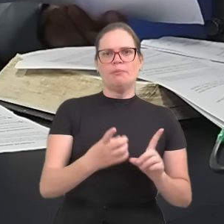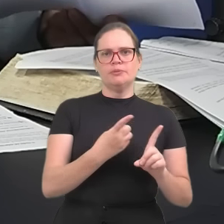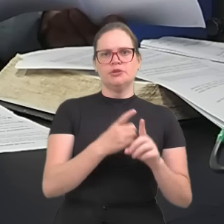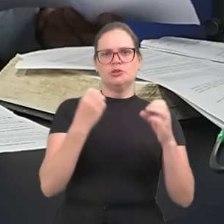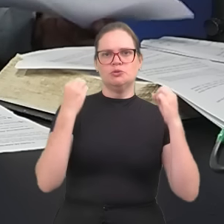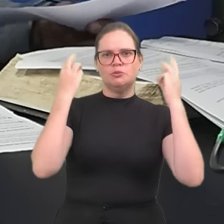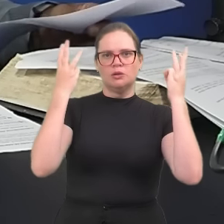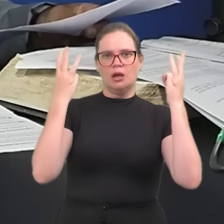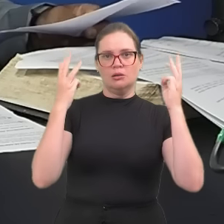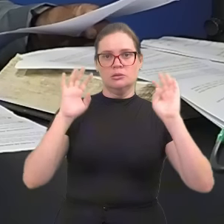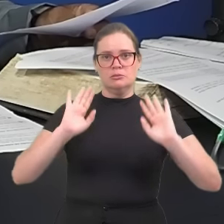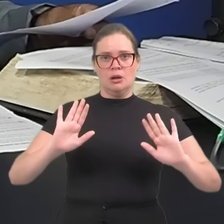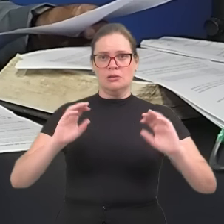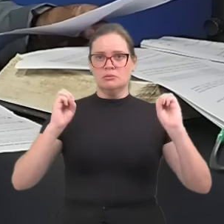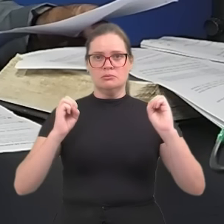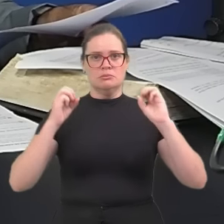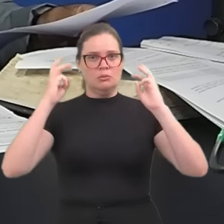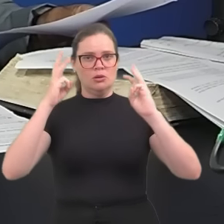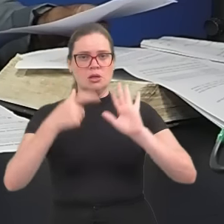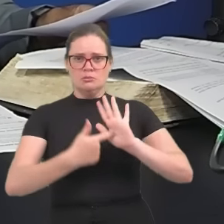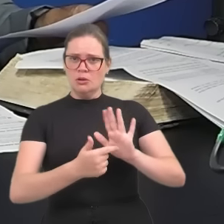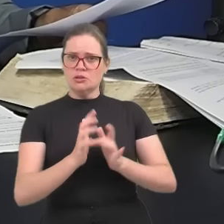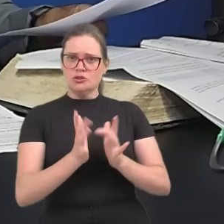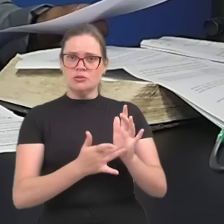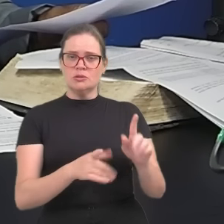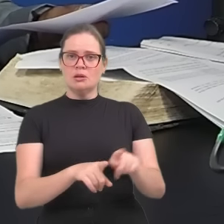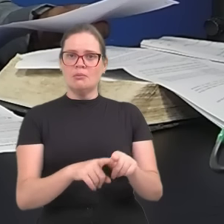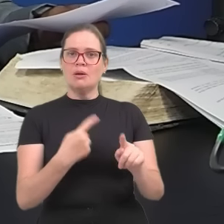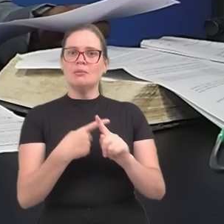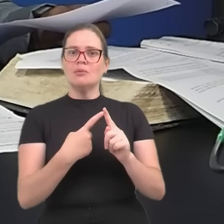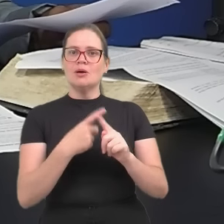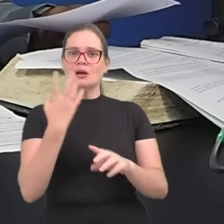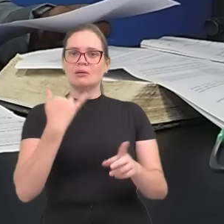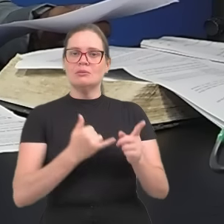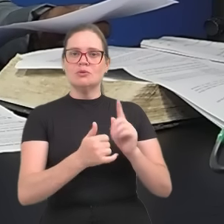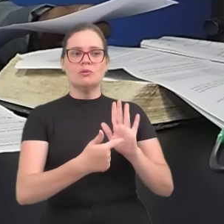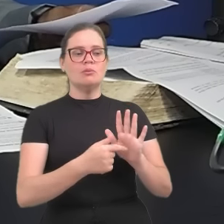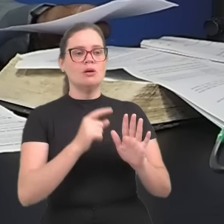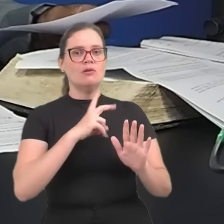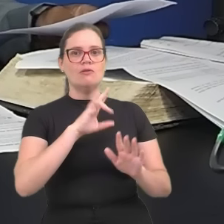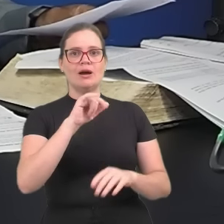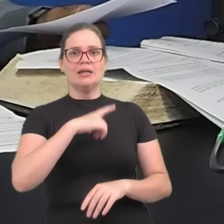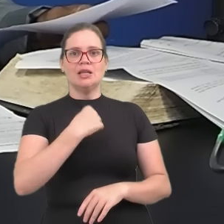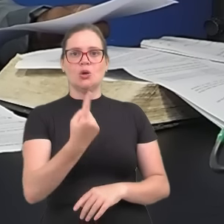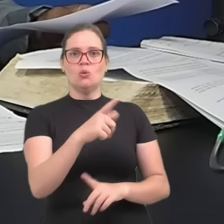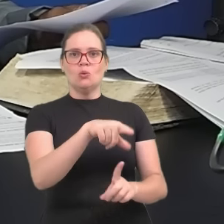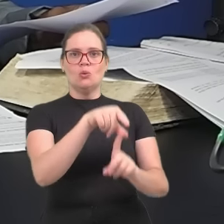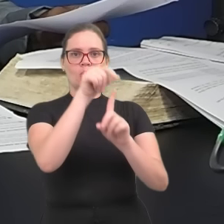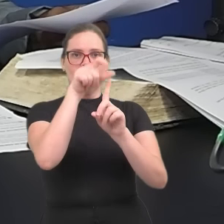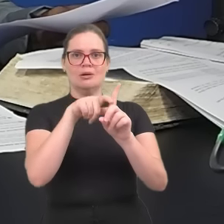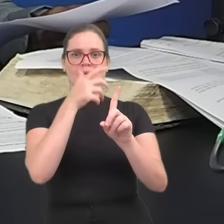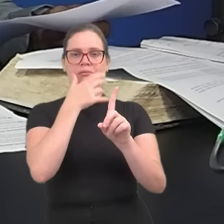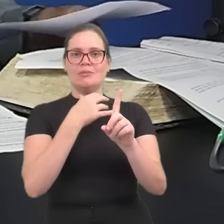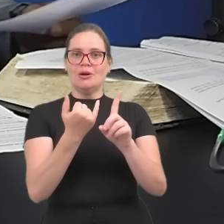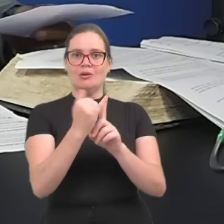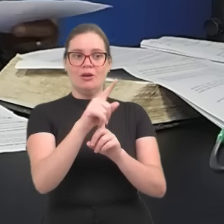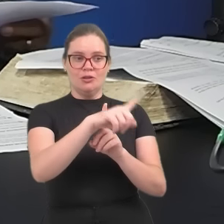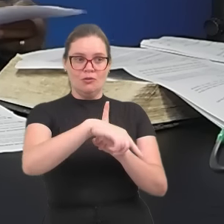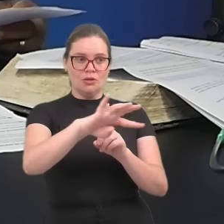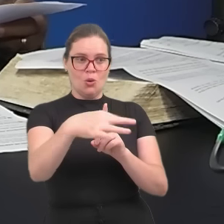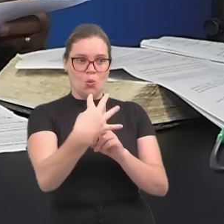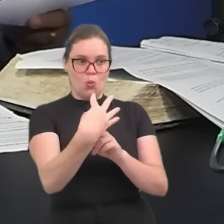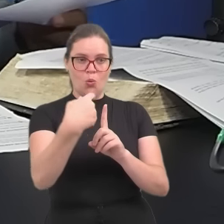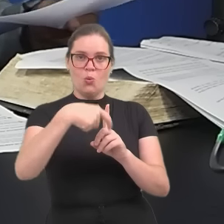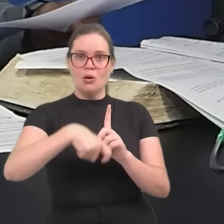Moisés fala de Jesus: e levantarei no meio de vós um profeta, né? A ele ouvis. Então, eles